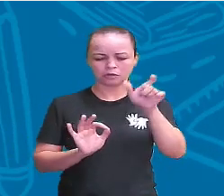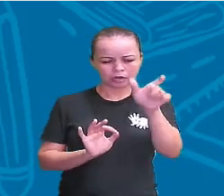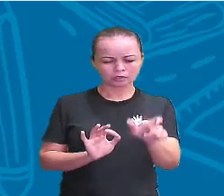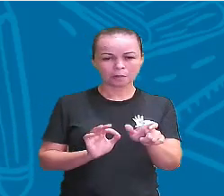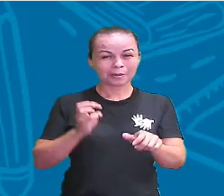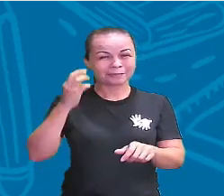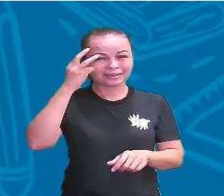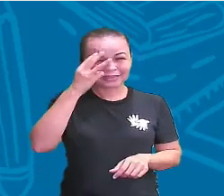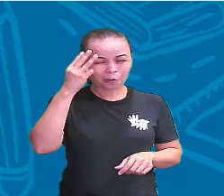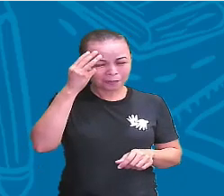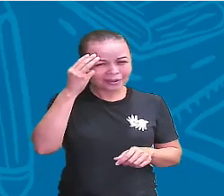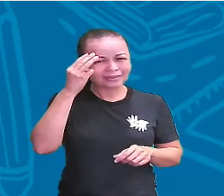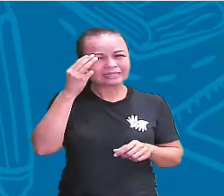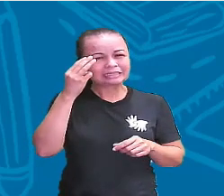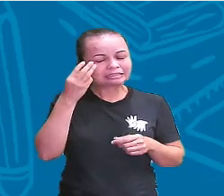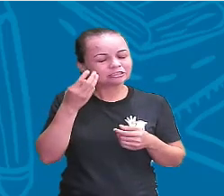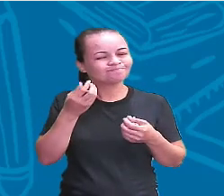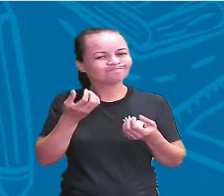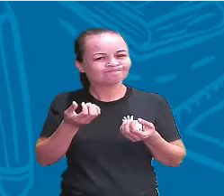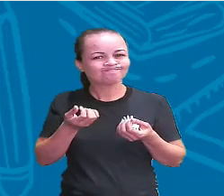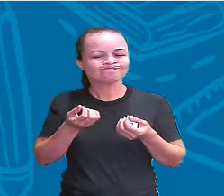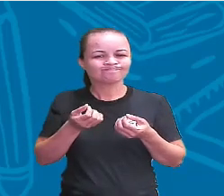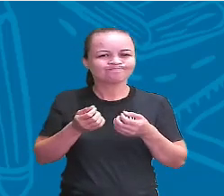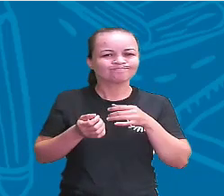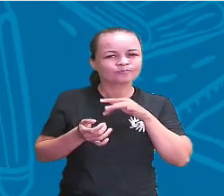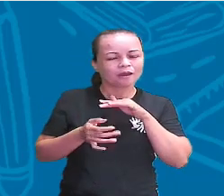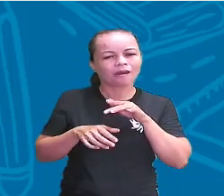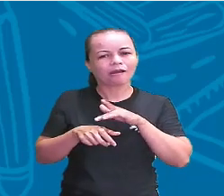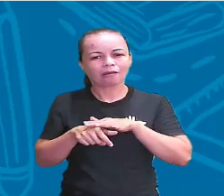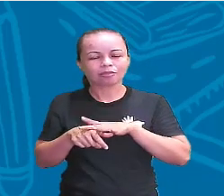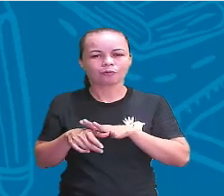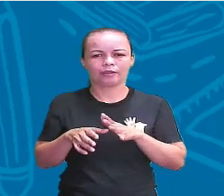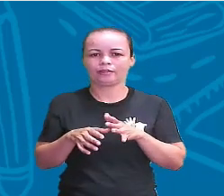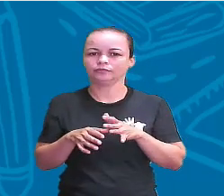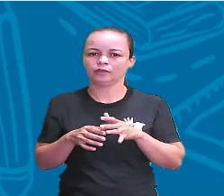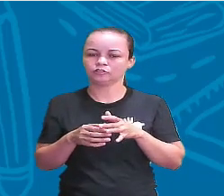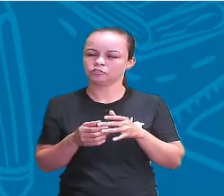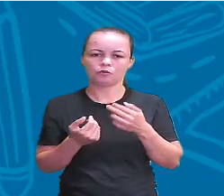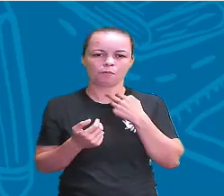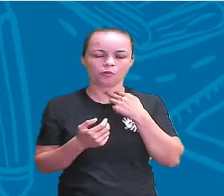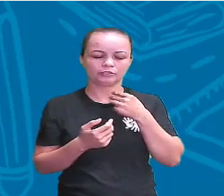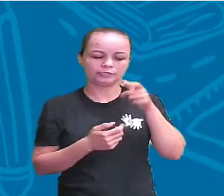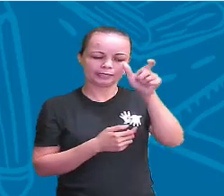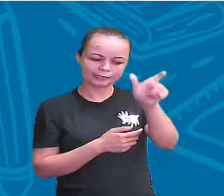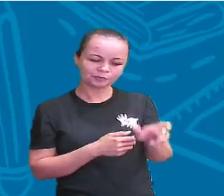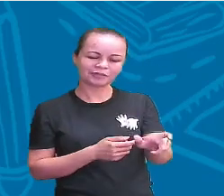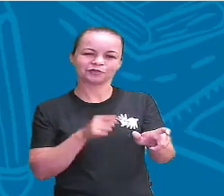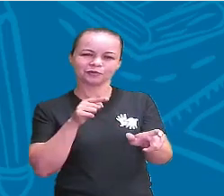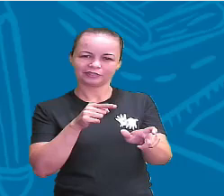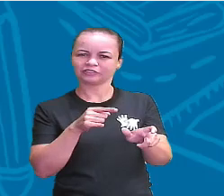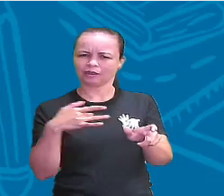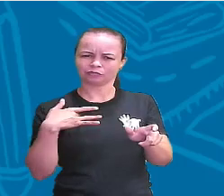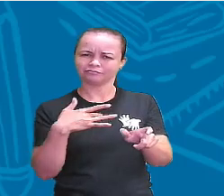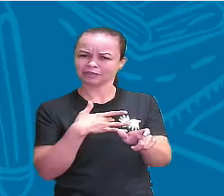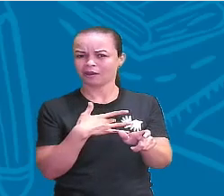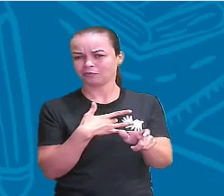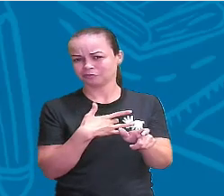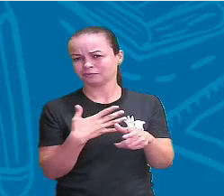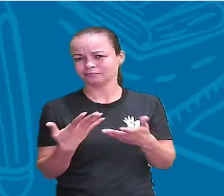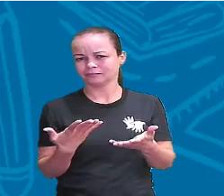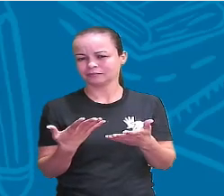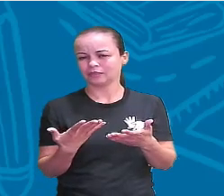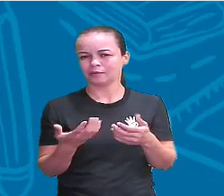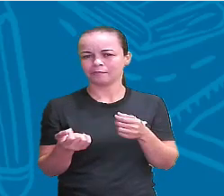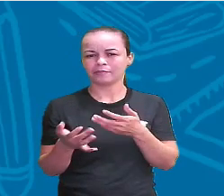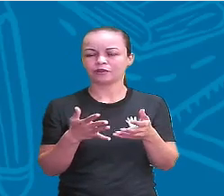tá certo? Portanto, a gente não pode dizer que aquela pessoa ela está saudável, ela está com saúde, né? Pelo fato, daí